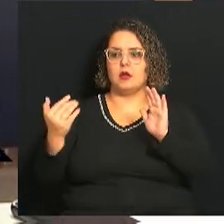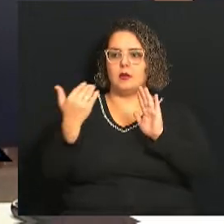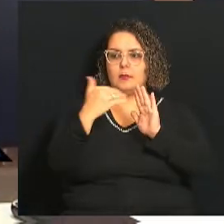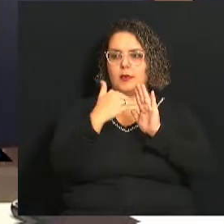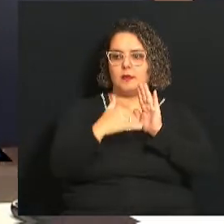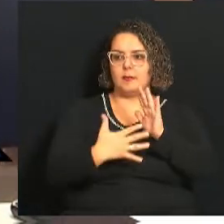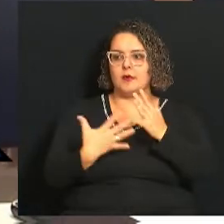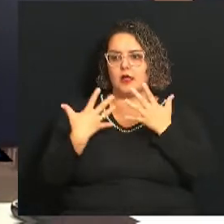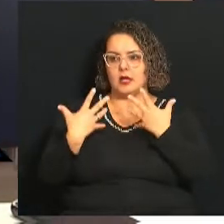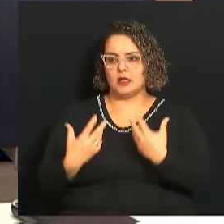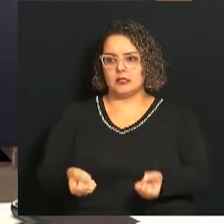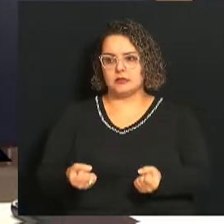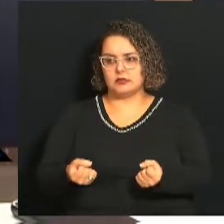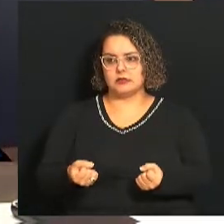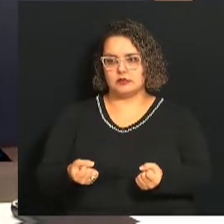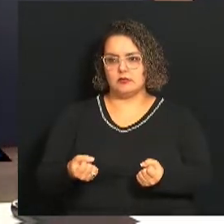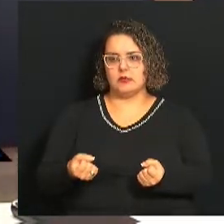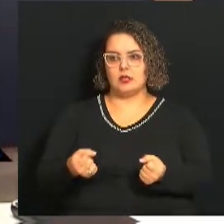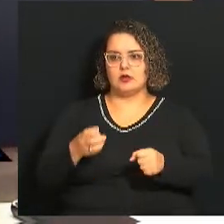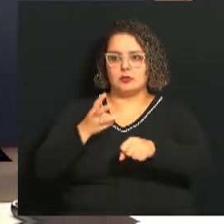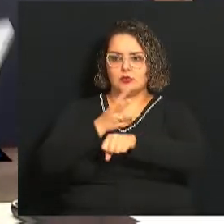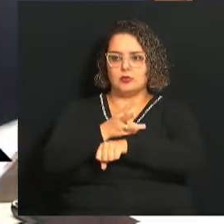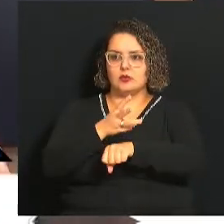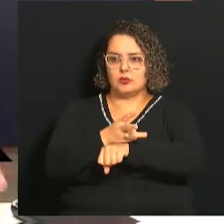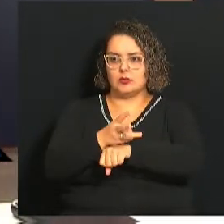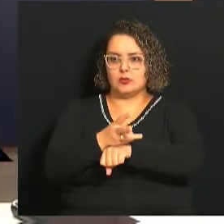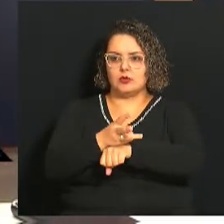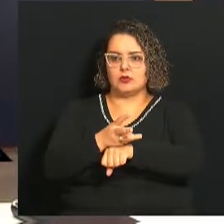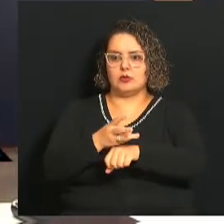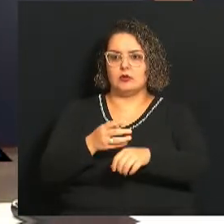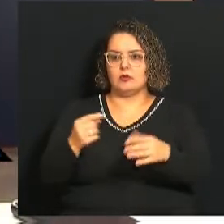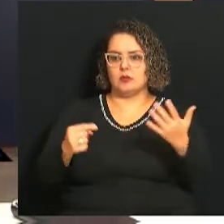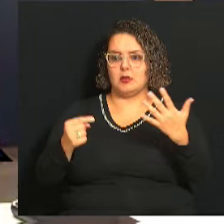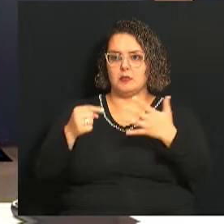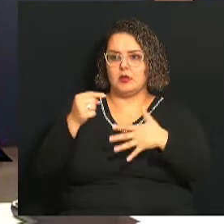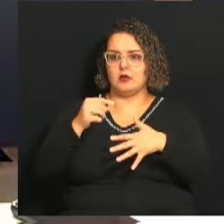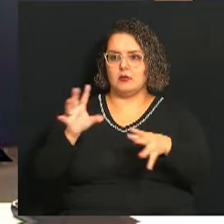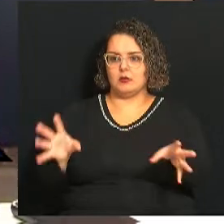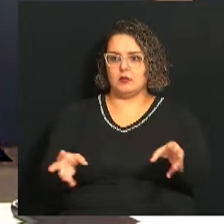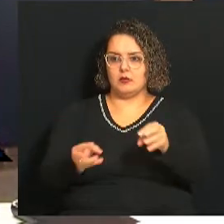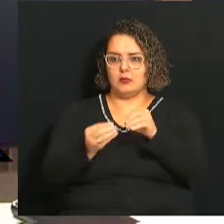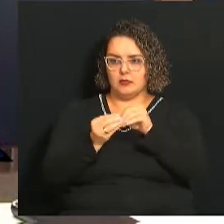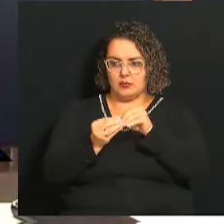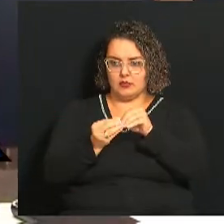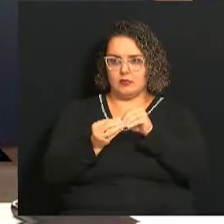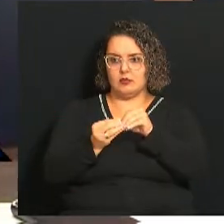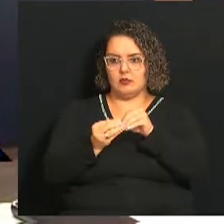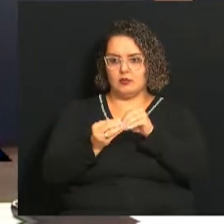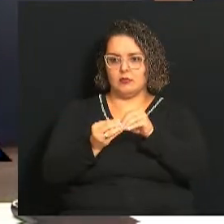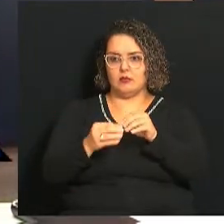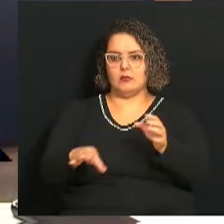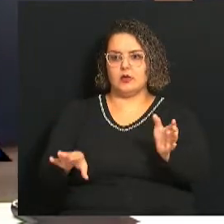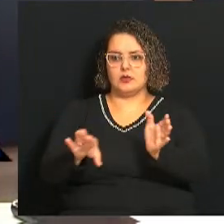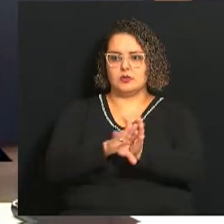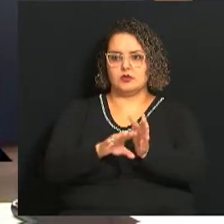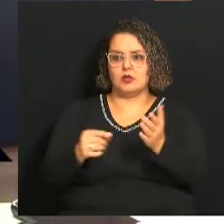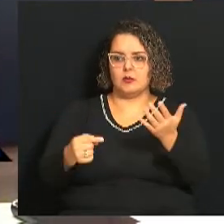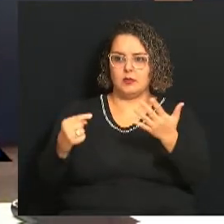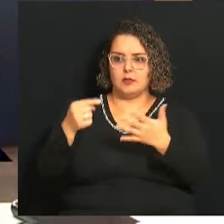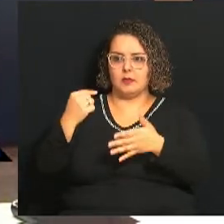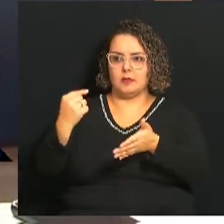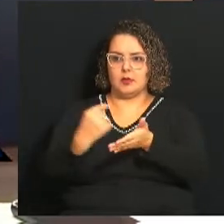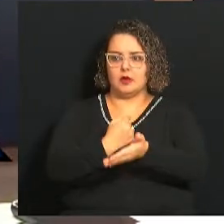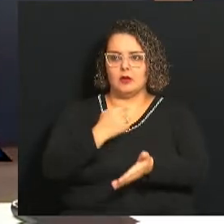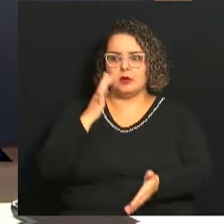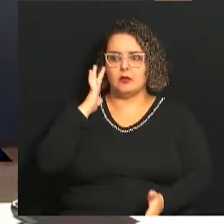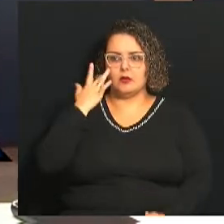recebi através do WhatsApp, enfim, fiz uma síntese daquilo que chegou de questionamento aqui, que eu acho que é